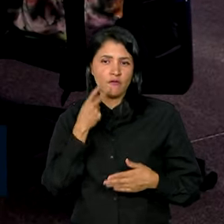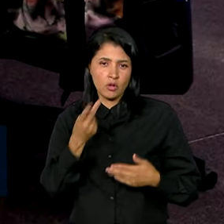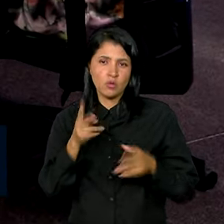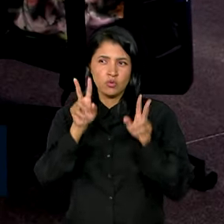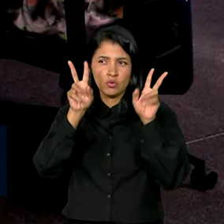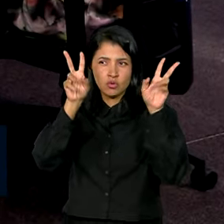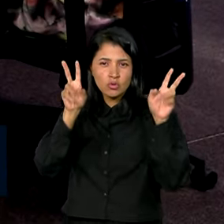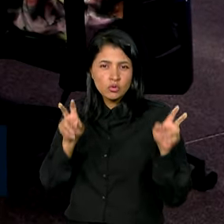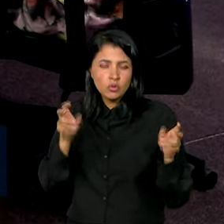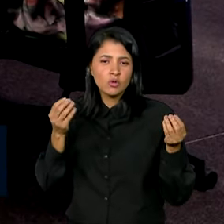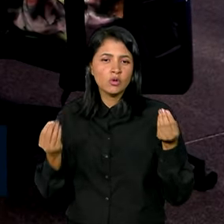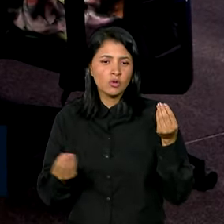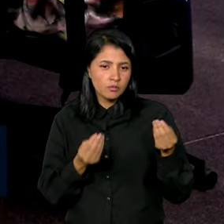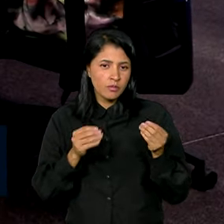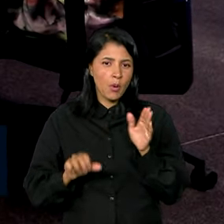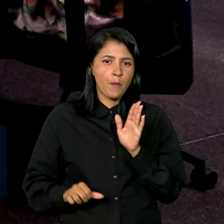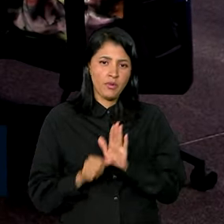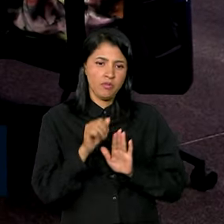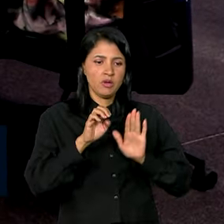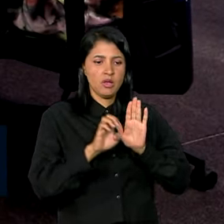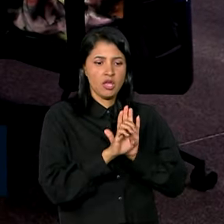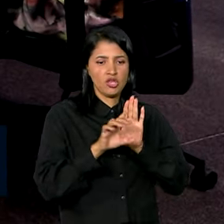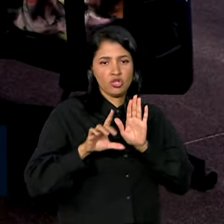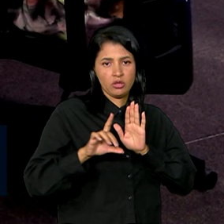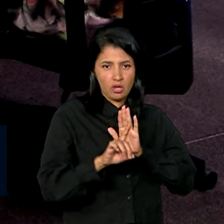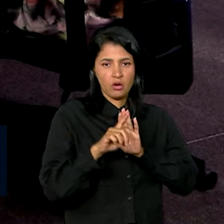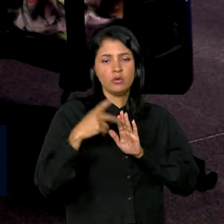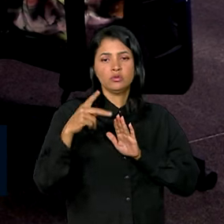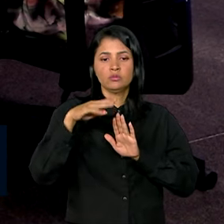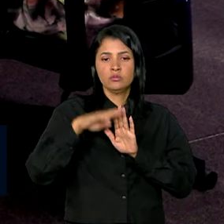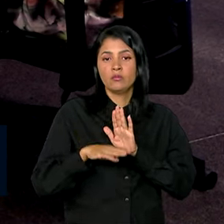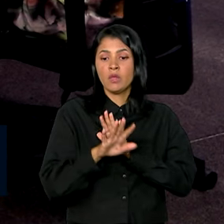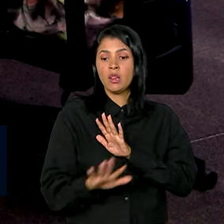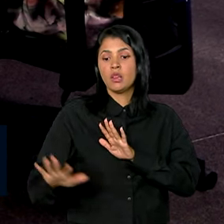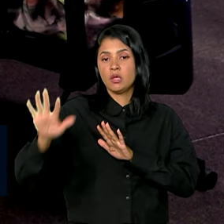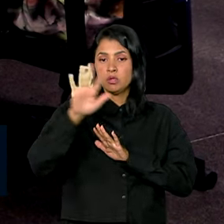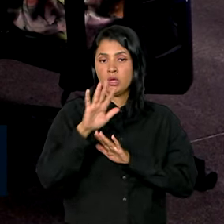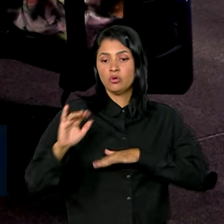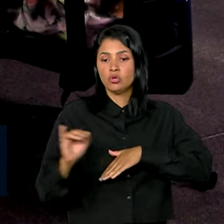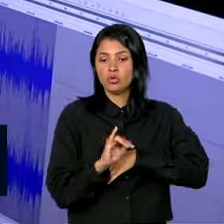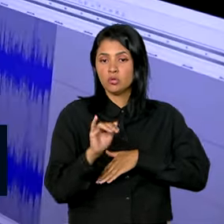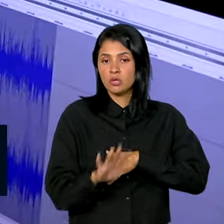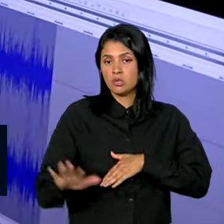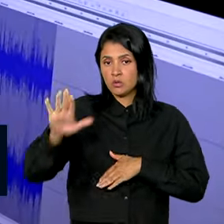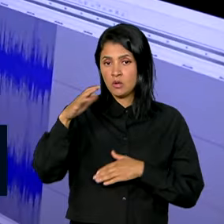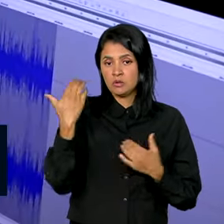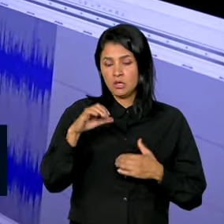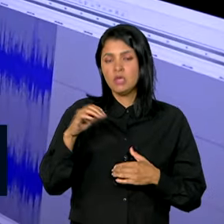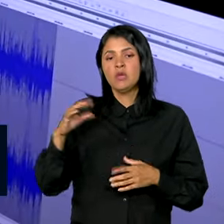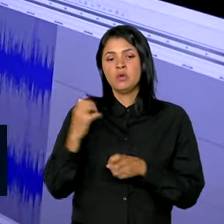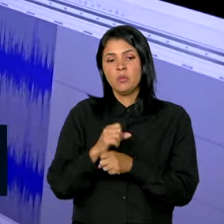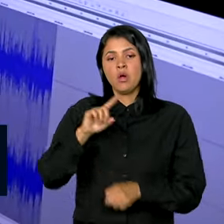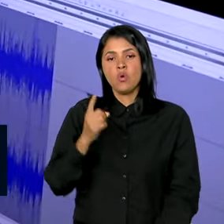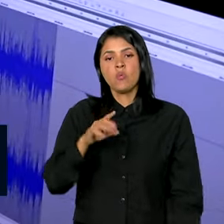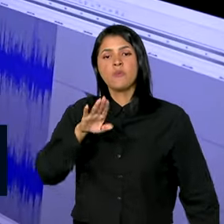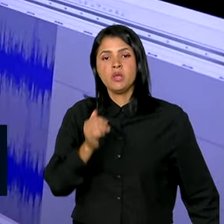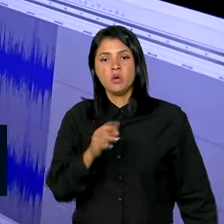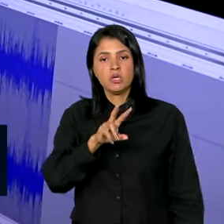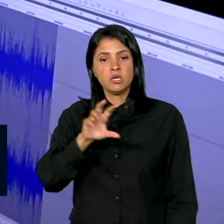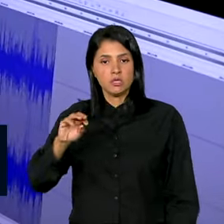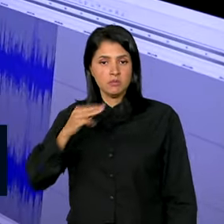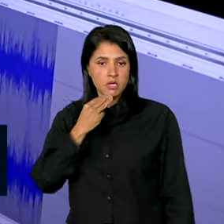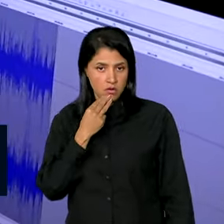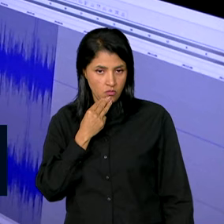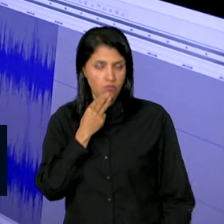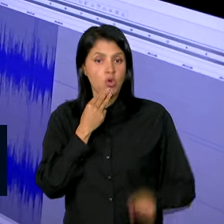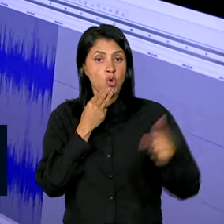sobre o primeiro edital do Programa Nacional dos Institutos Nacionais de Ciência, que vai ter 1,5 bilhão. Falamos também